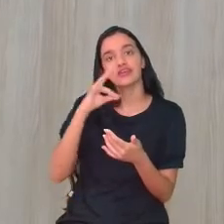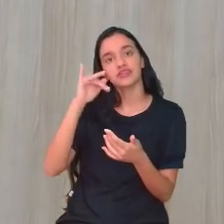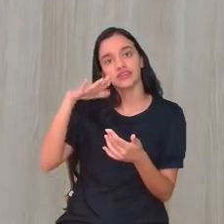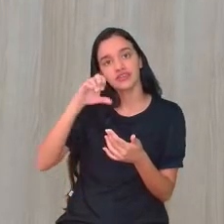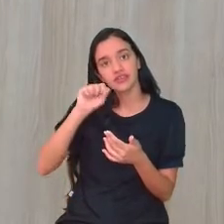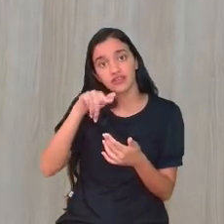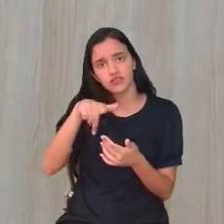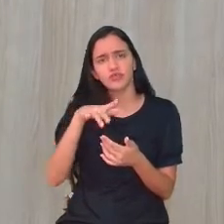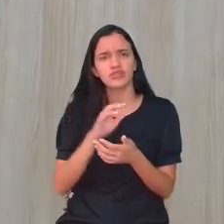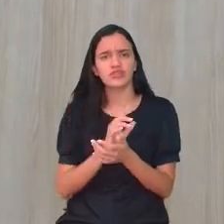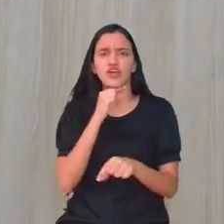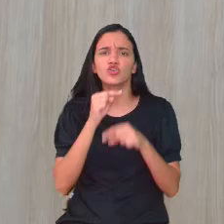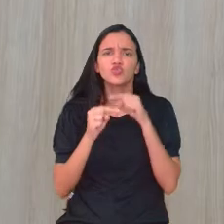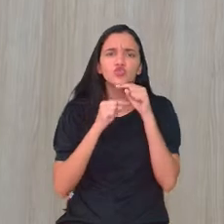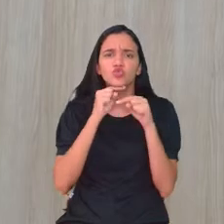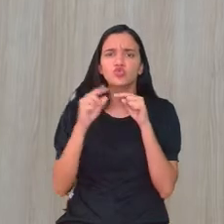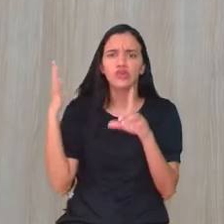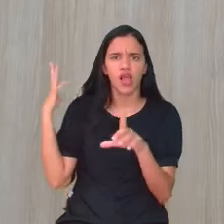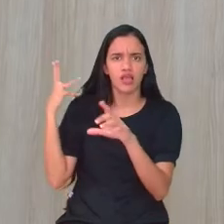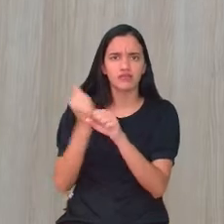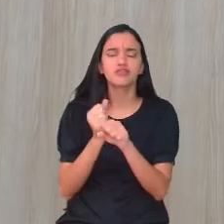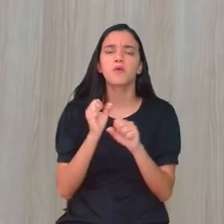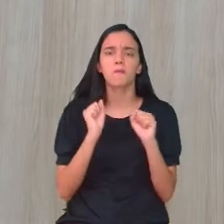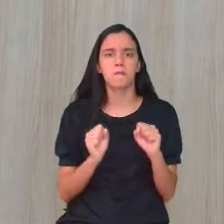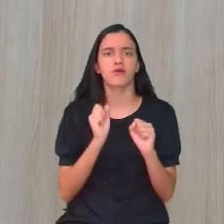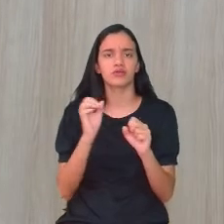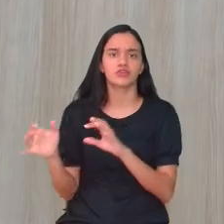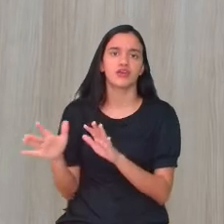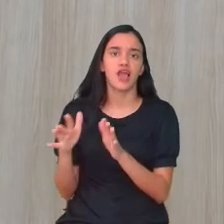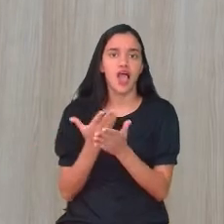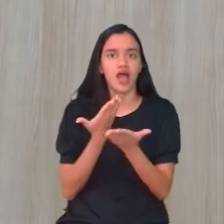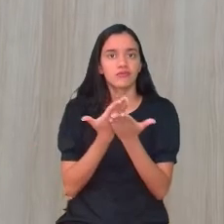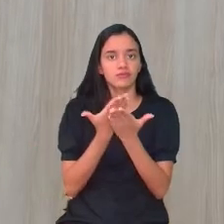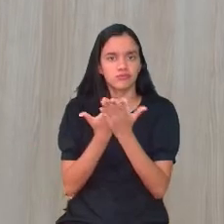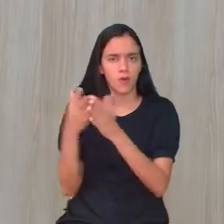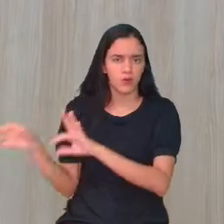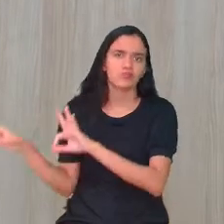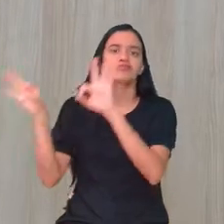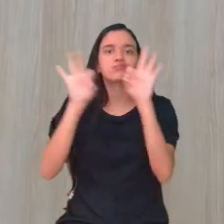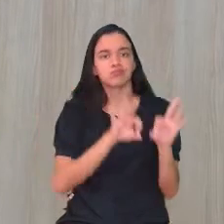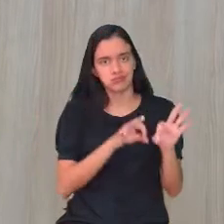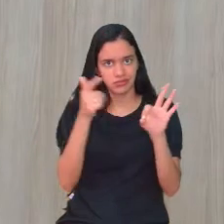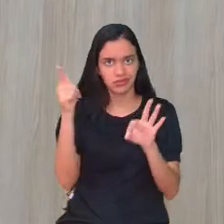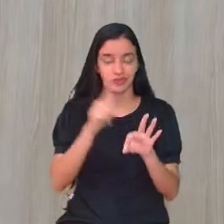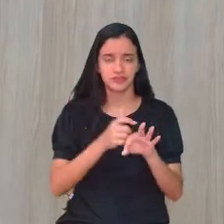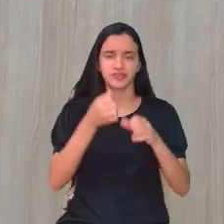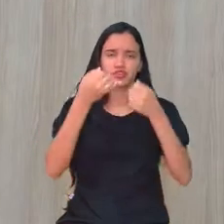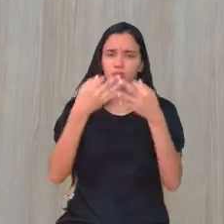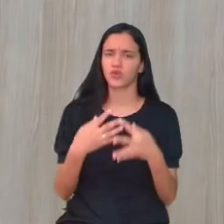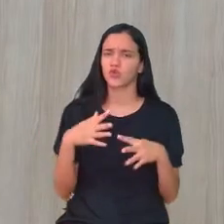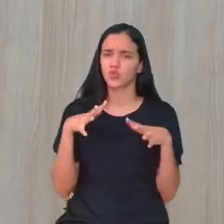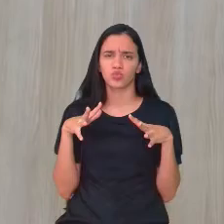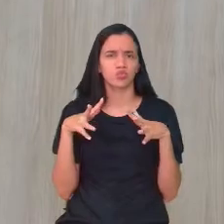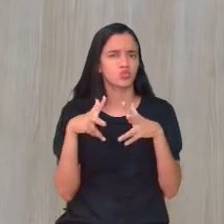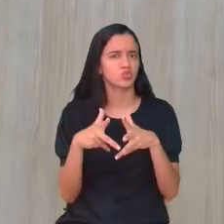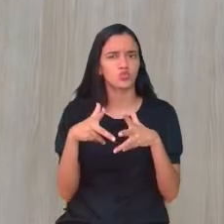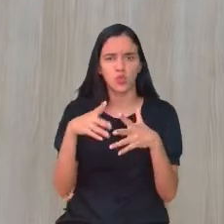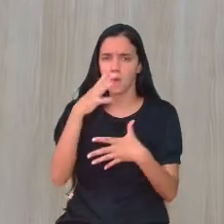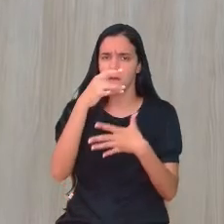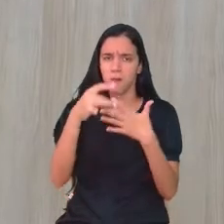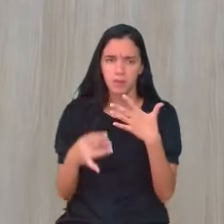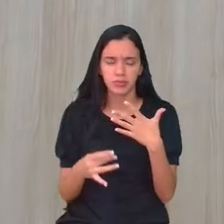vocês tiverem dúvida, a gente está só revisando, vocês voltam para a aula anterior que a gente explicou isso tudinho, bem